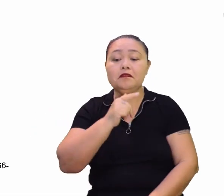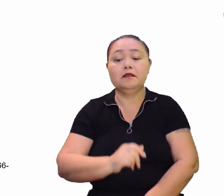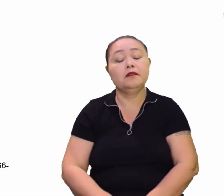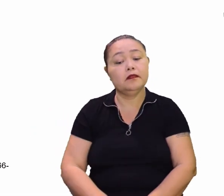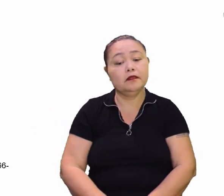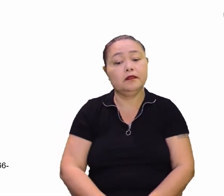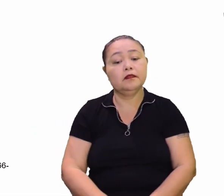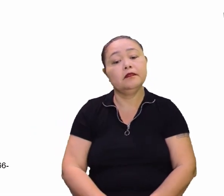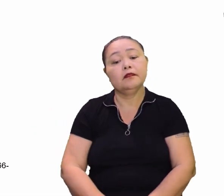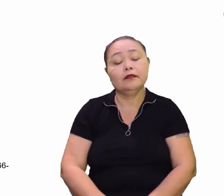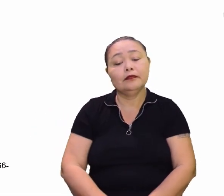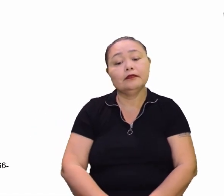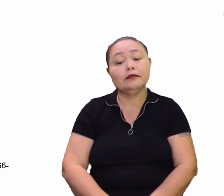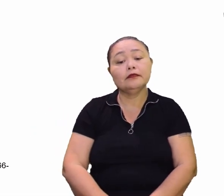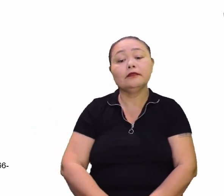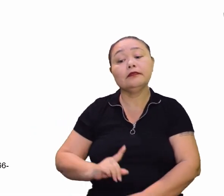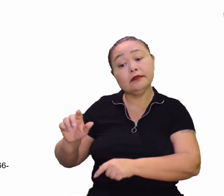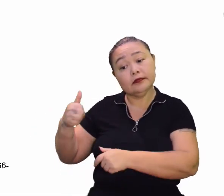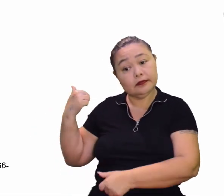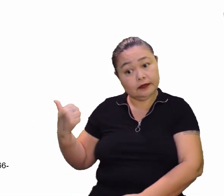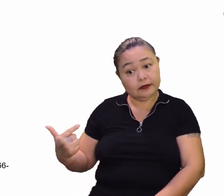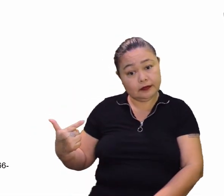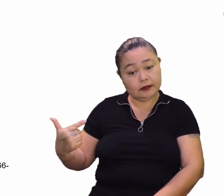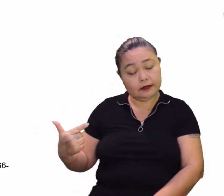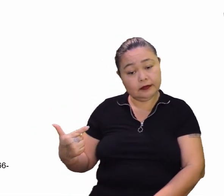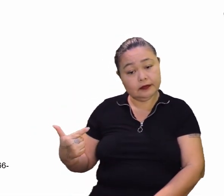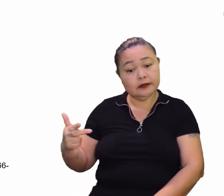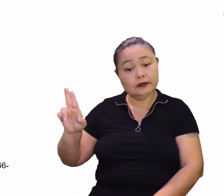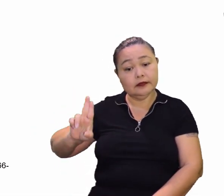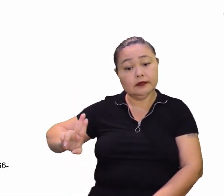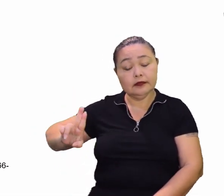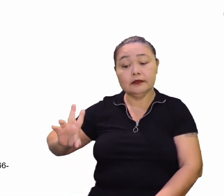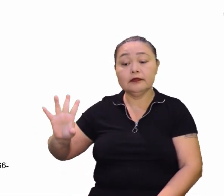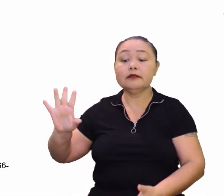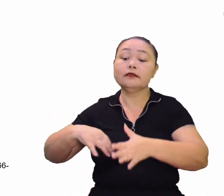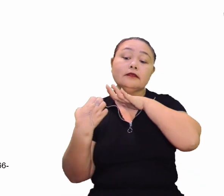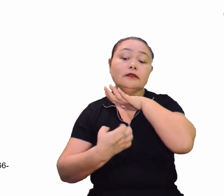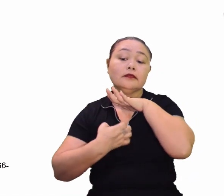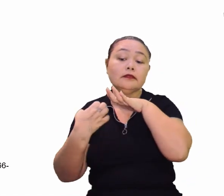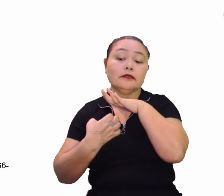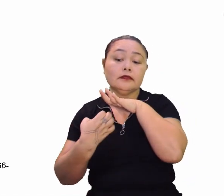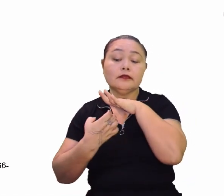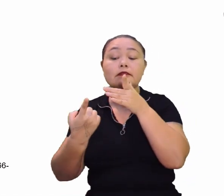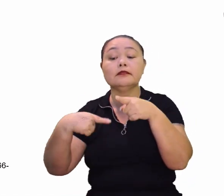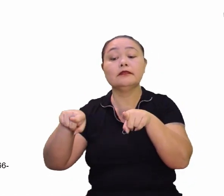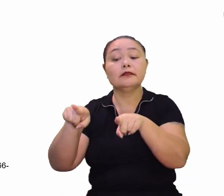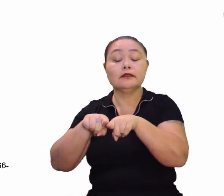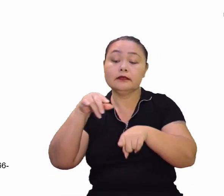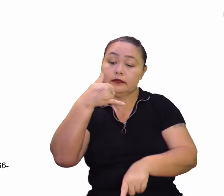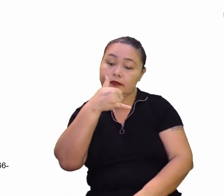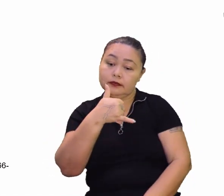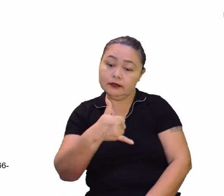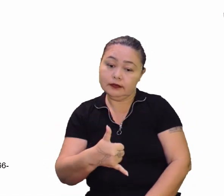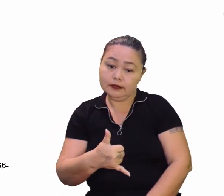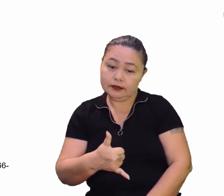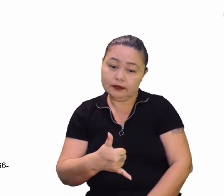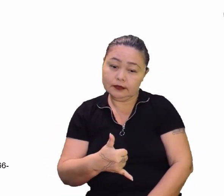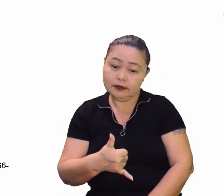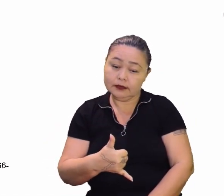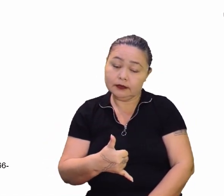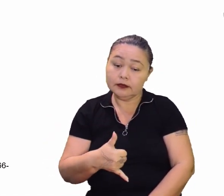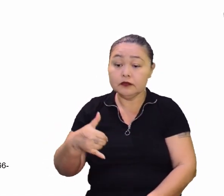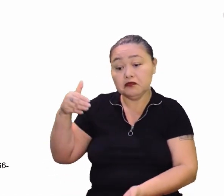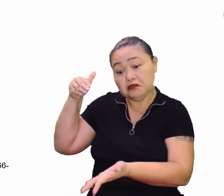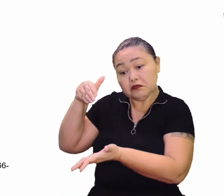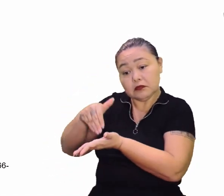produção. Beleza. E na segunda posição? O uso na indústria e na energia. E